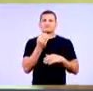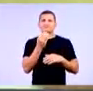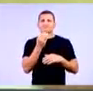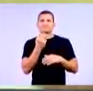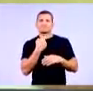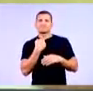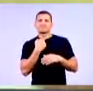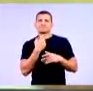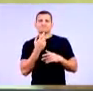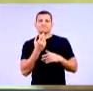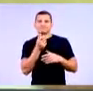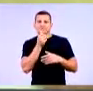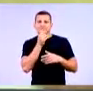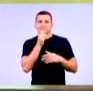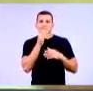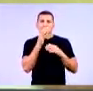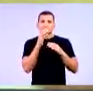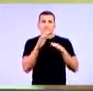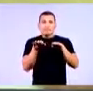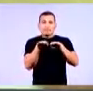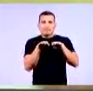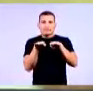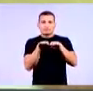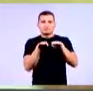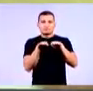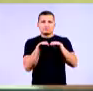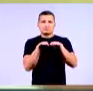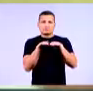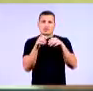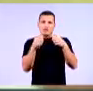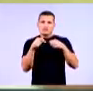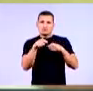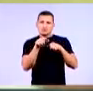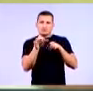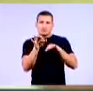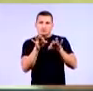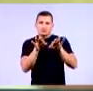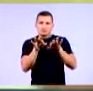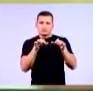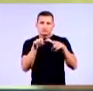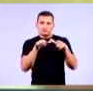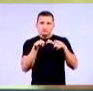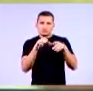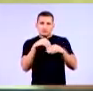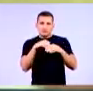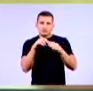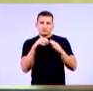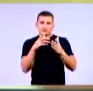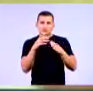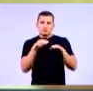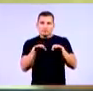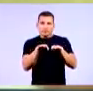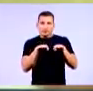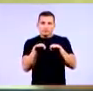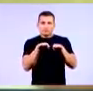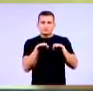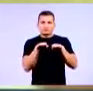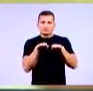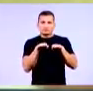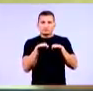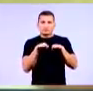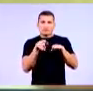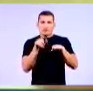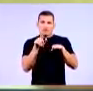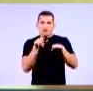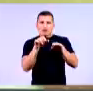elas precisariam estar trabalhadas, estarem dentro de um padrão de requisitos para que o